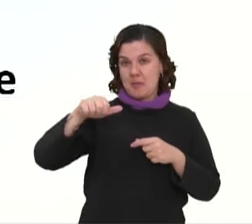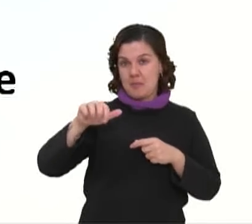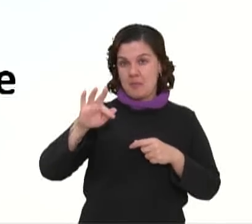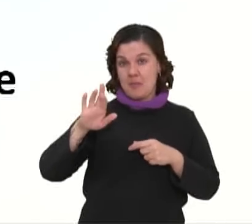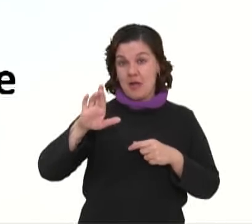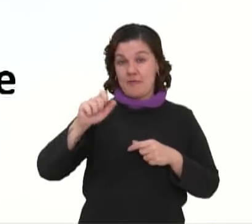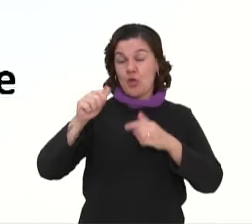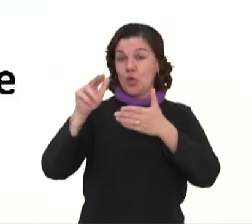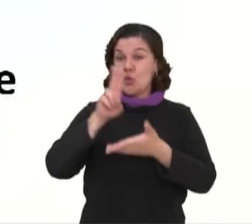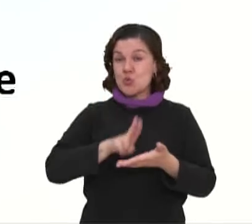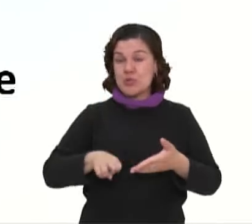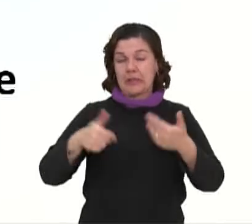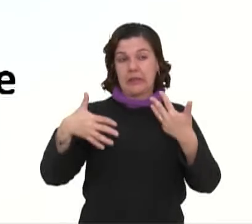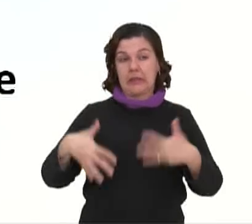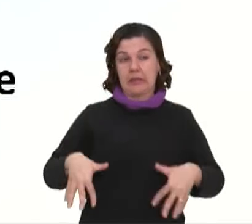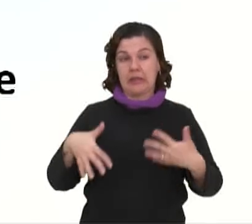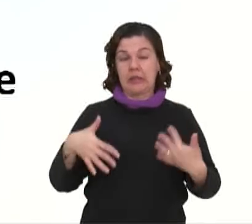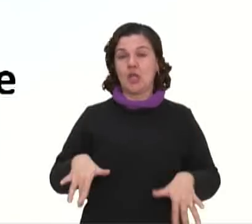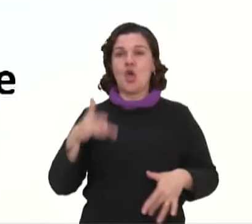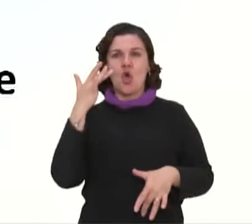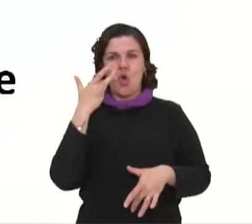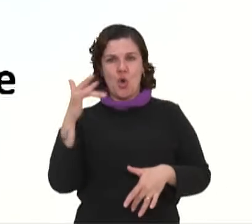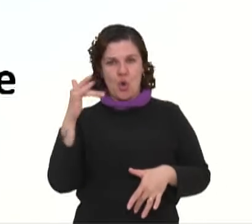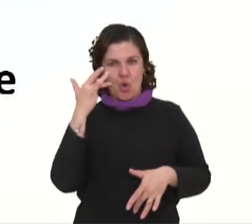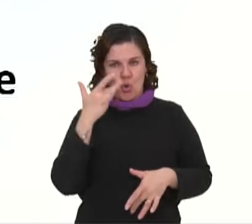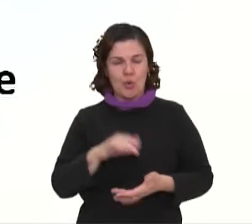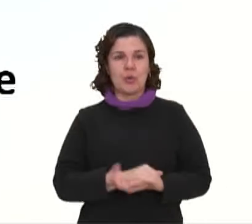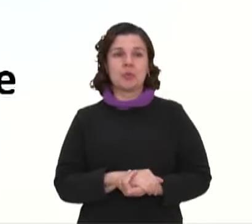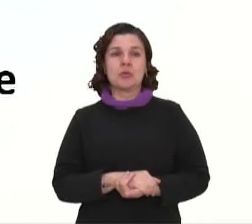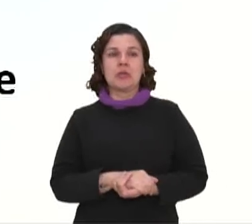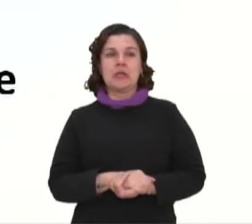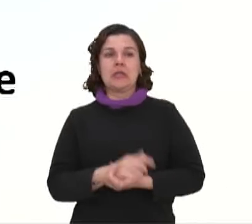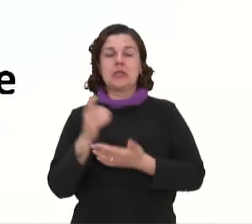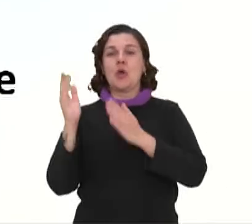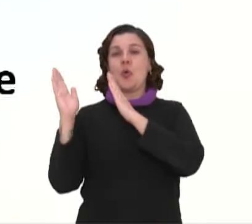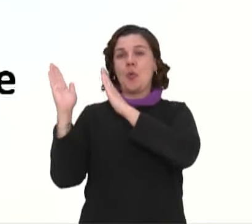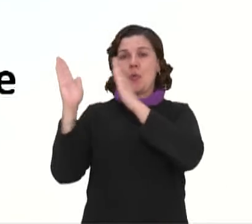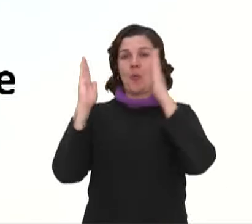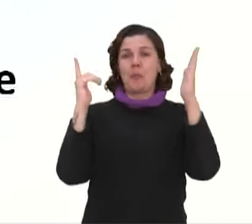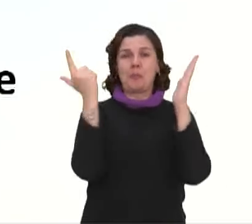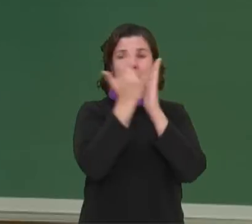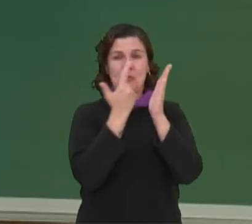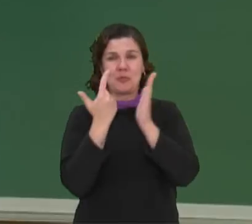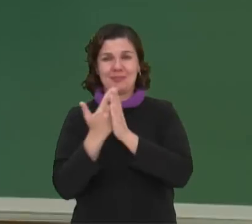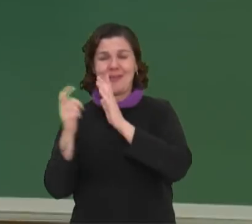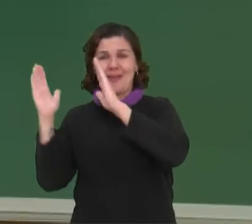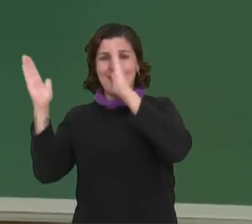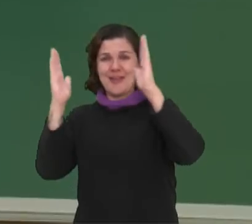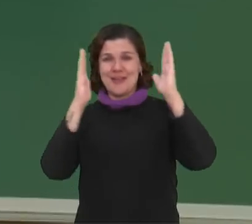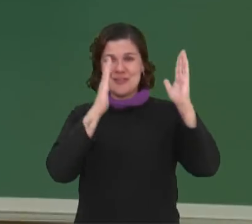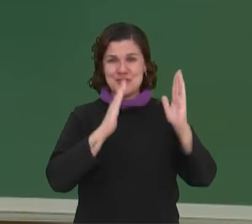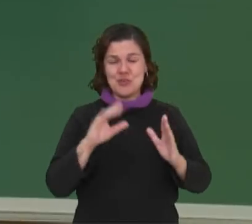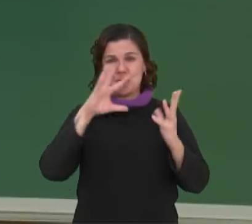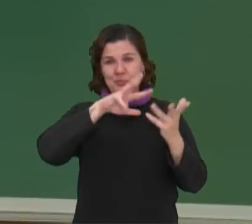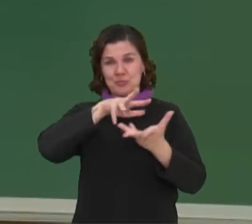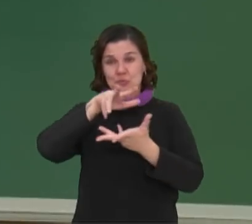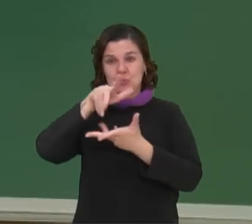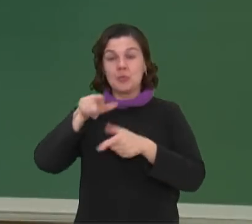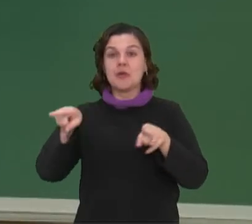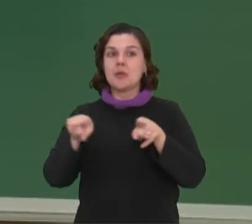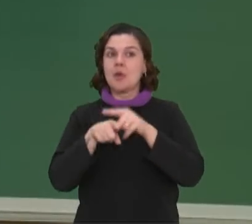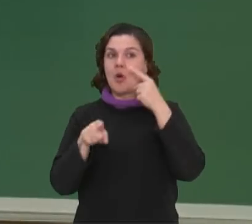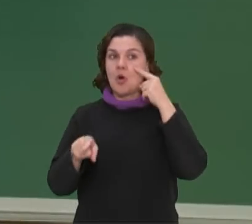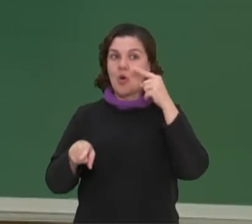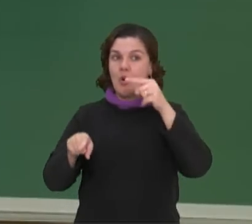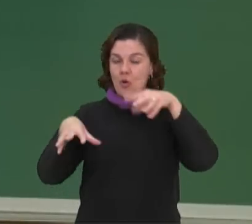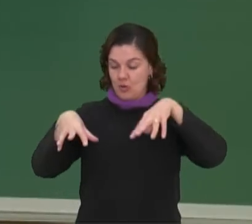Ainda ele usou o dinheiro para construir muitas bibliotecas com livros importados de várias regiões do mundo e palácios. Reparou